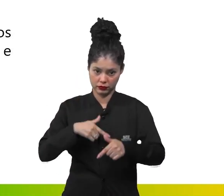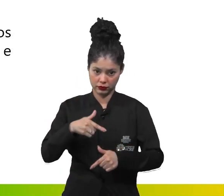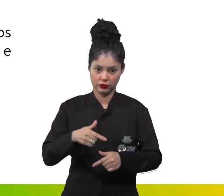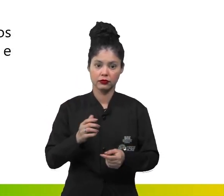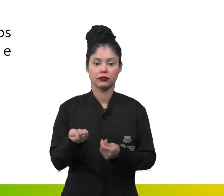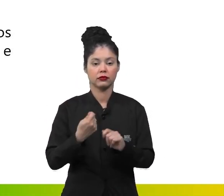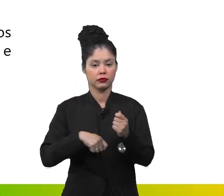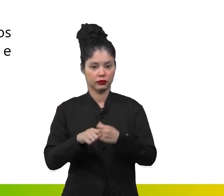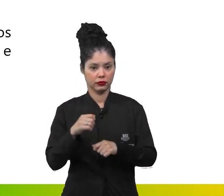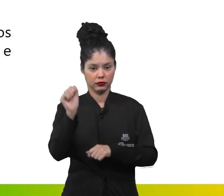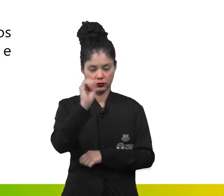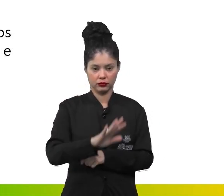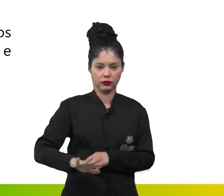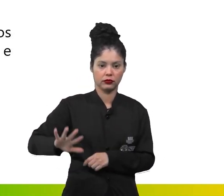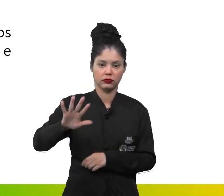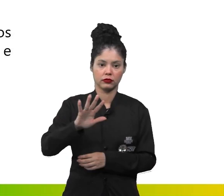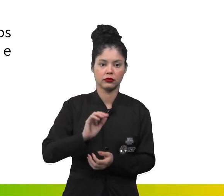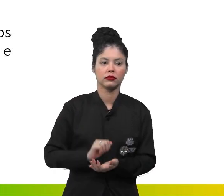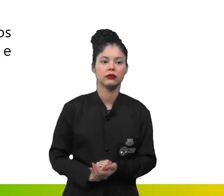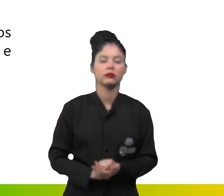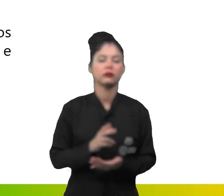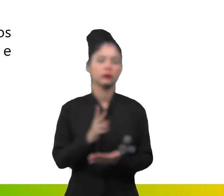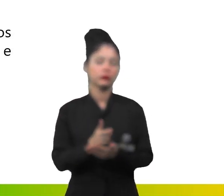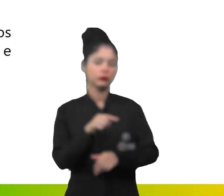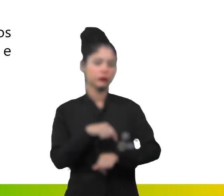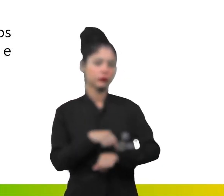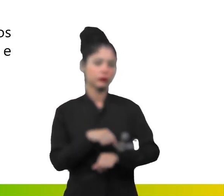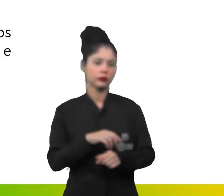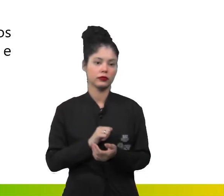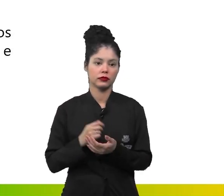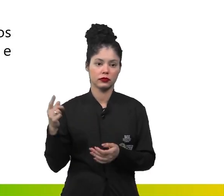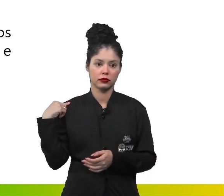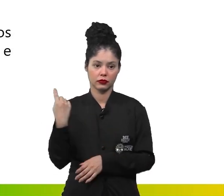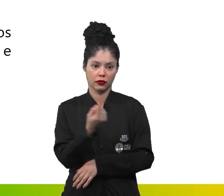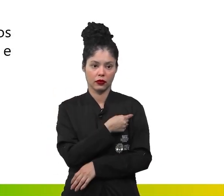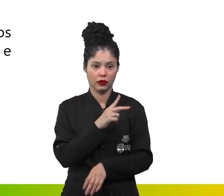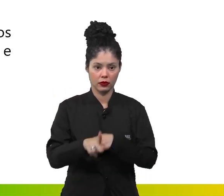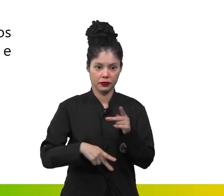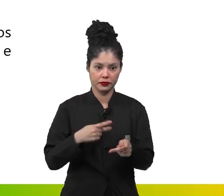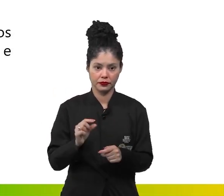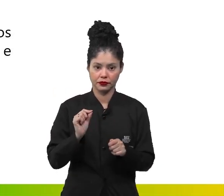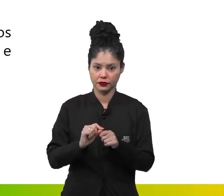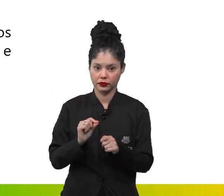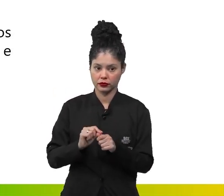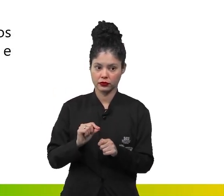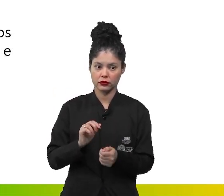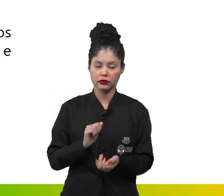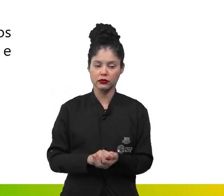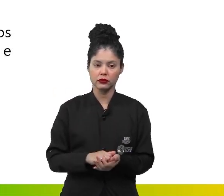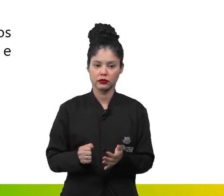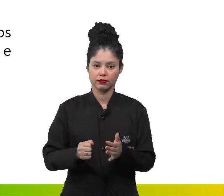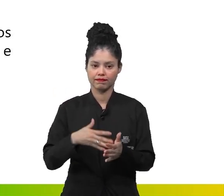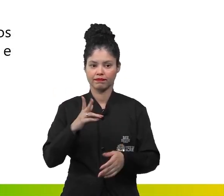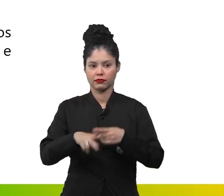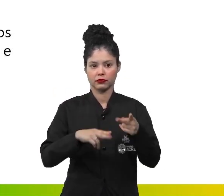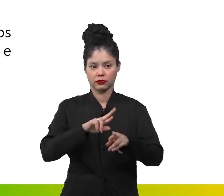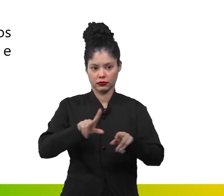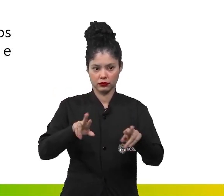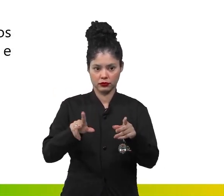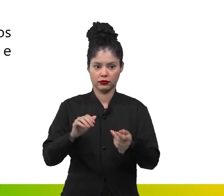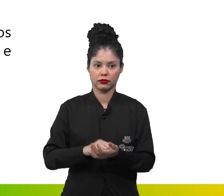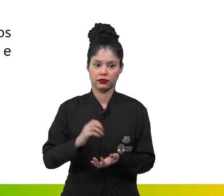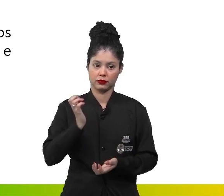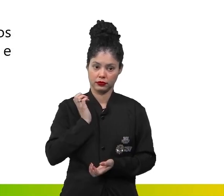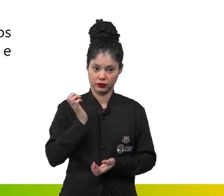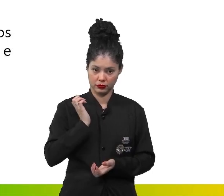para a economia de modo geral. Ao mesmo tempo, a gente aprendeu que somos um povo formado por muitos povos